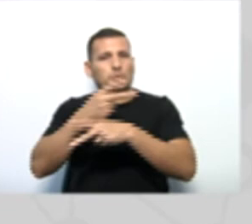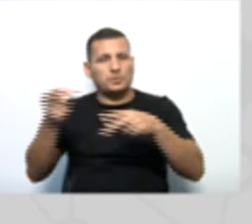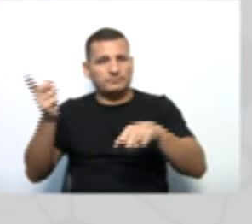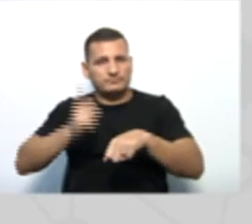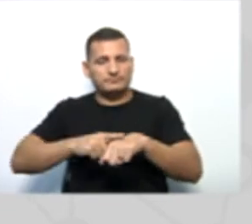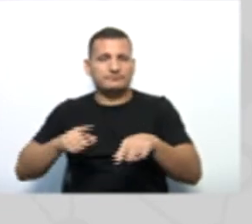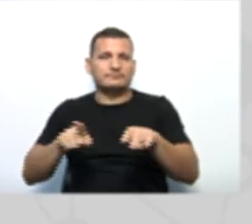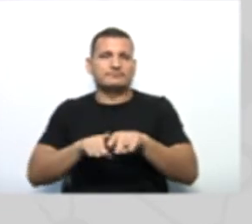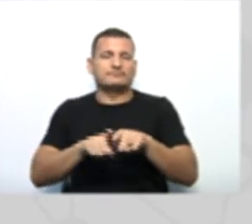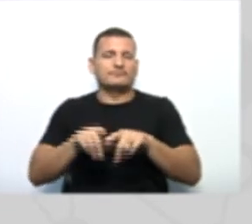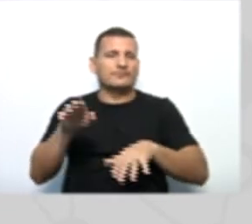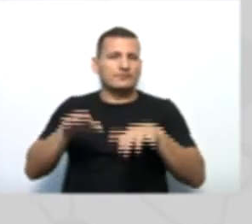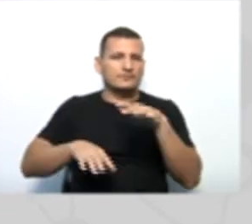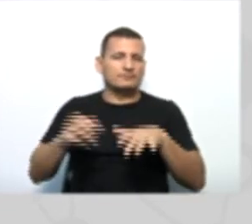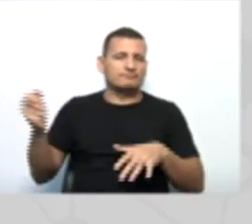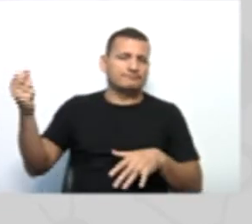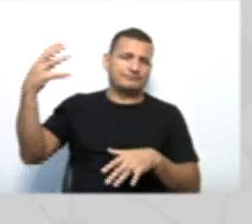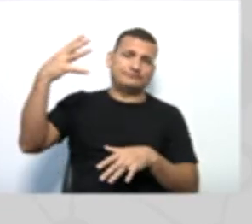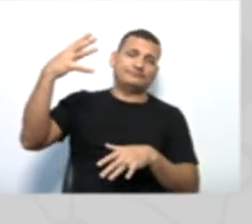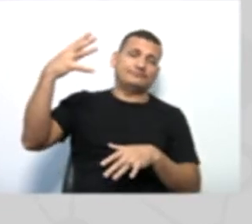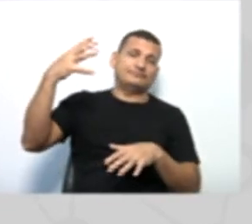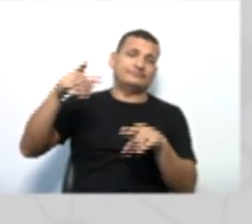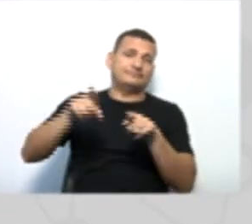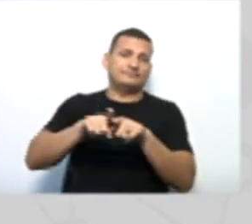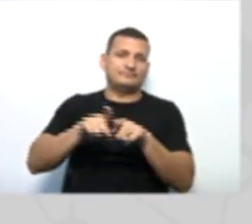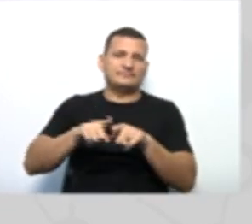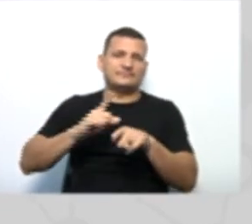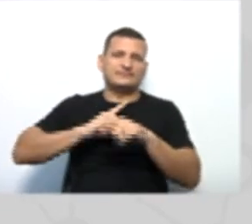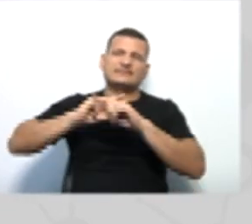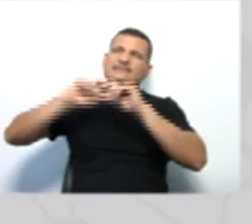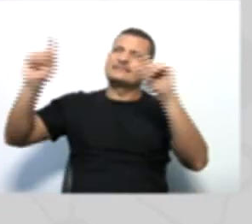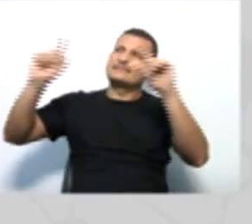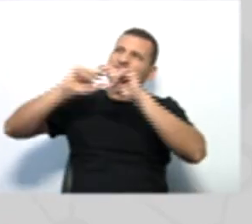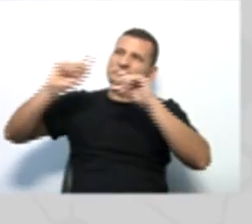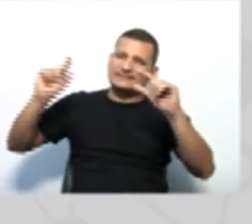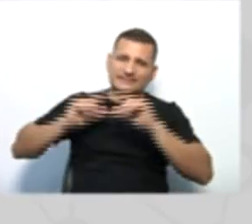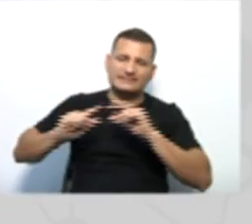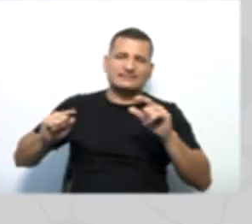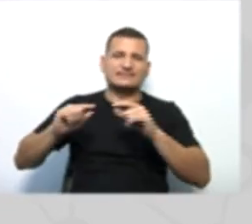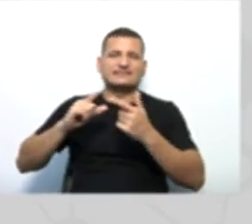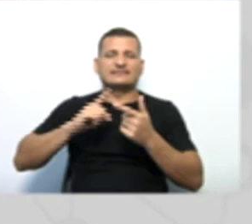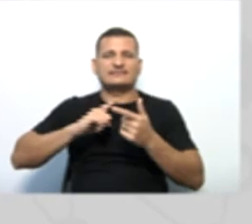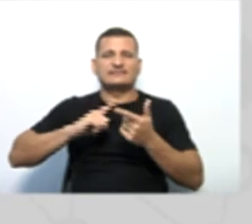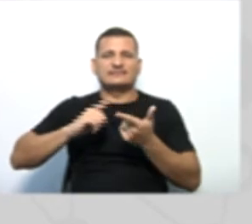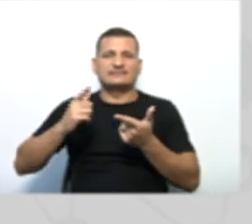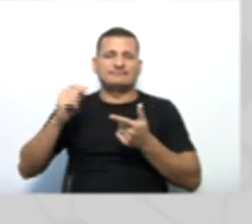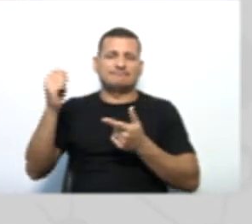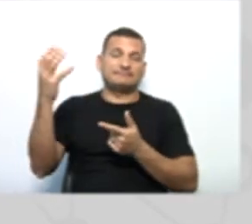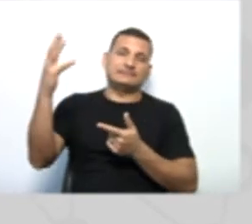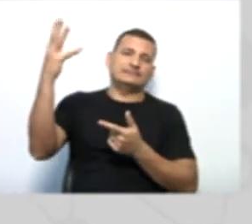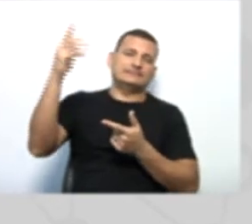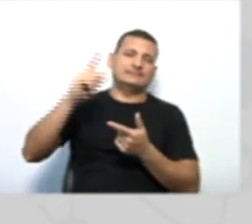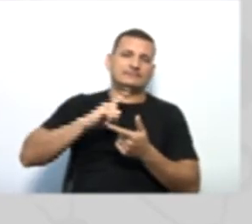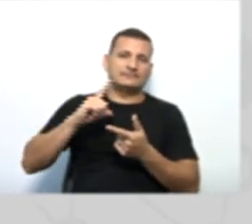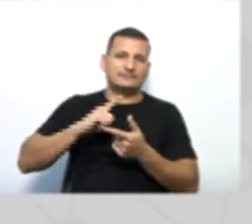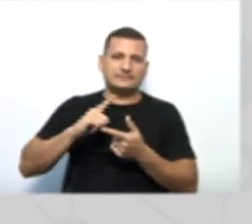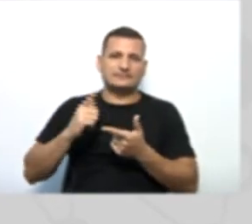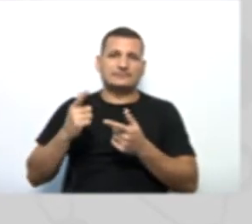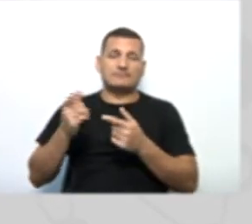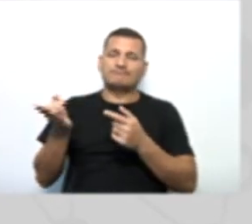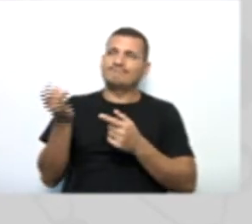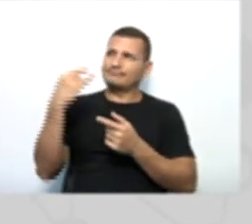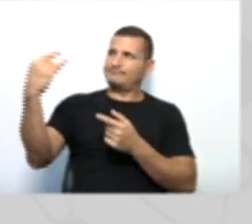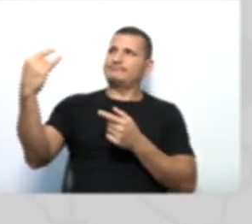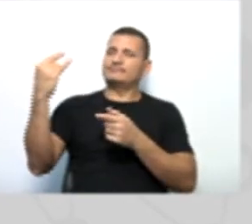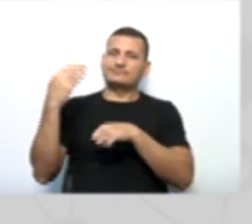também. Às vezes nós estamos na cidade e pronto, tem muito letreiro, não é? Tem muitas coisas que brilham, muitas coisas que chamam